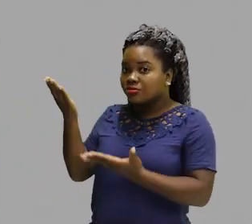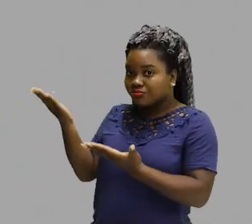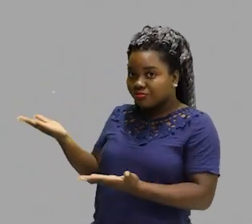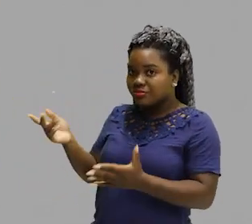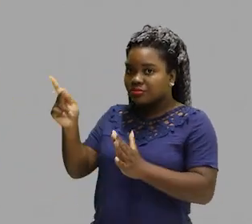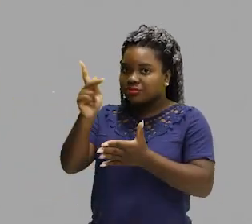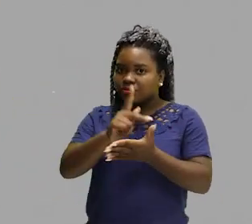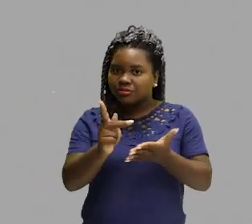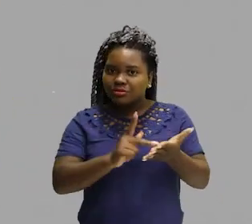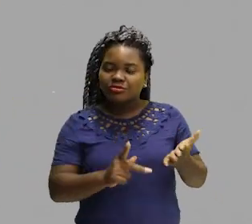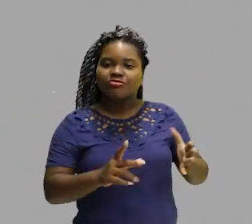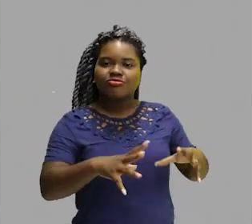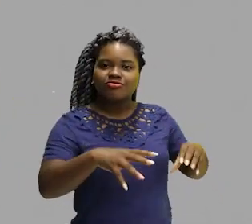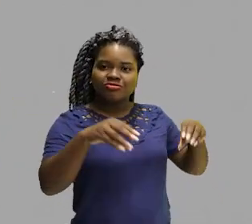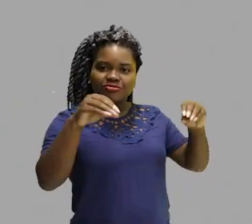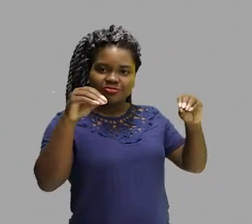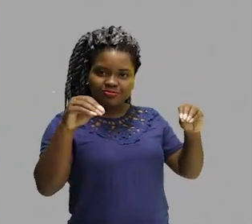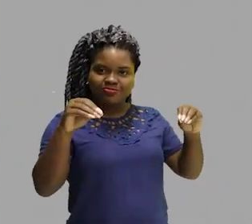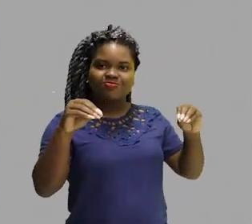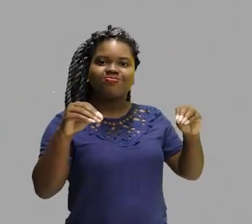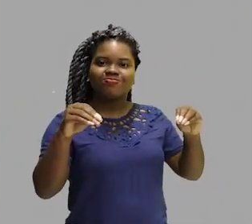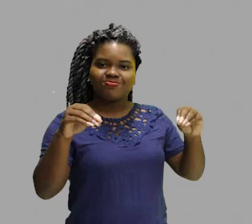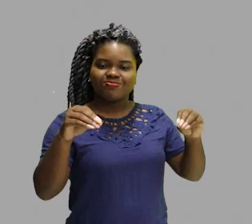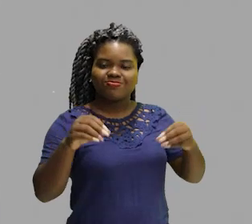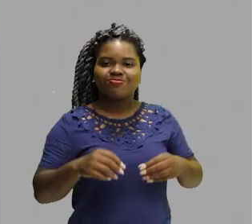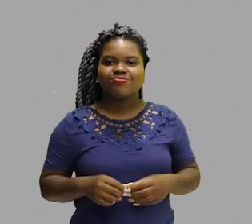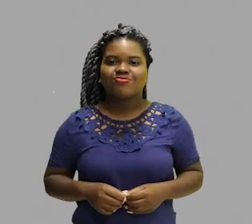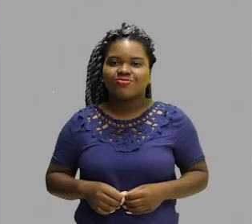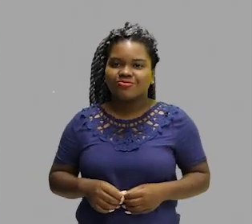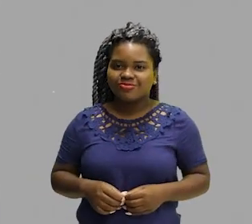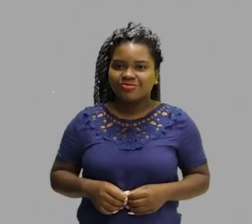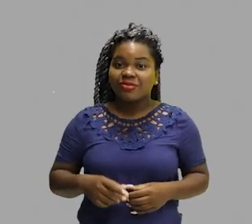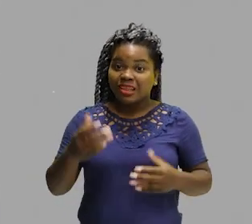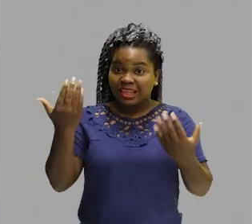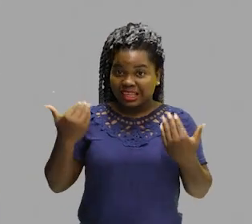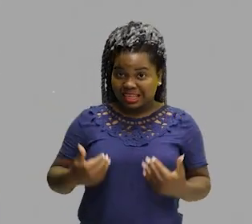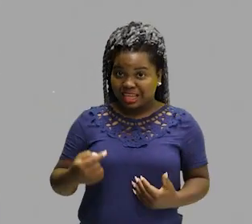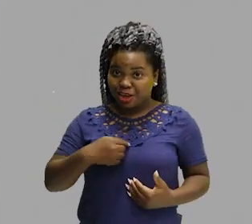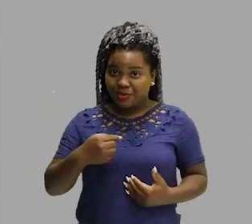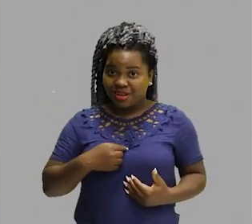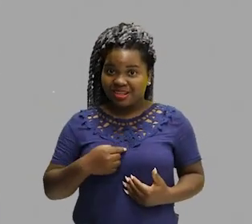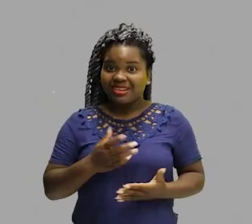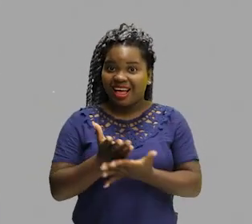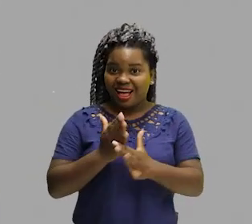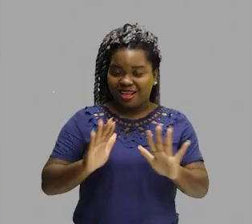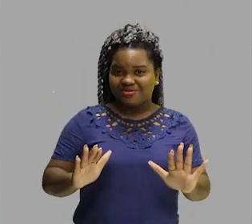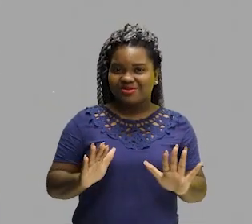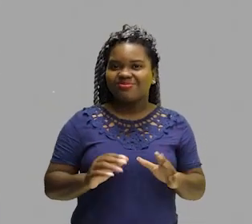cantiga de amor, fica fácil você identificar. E eu, claro, fico por aqui.